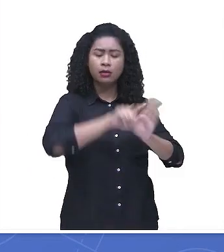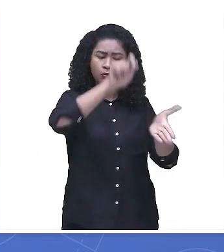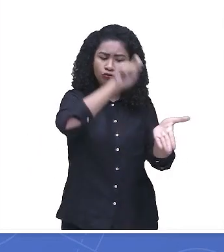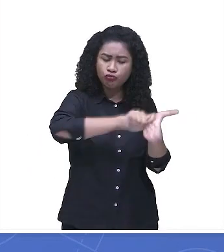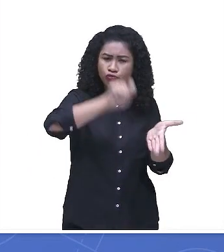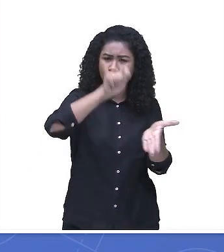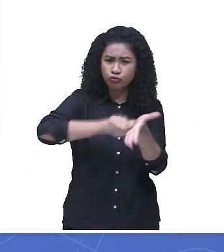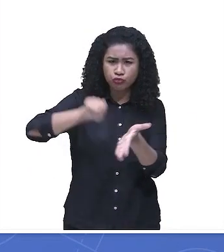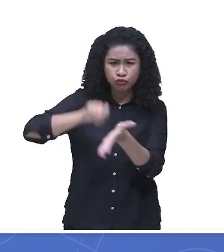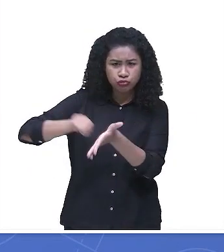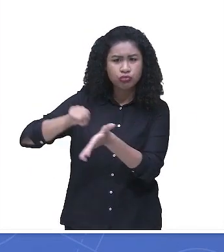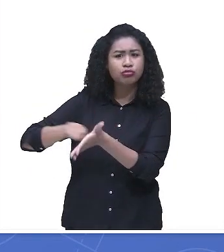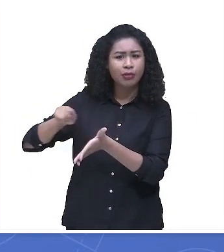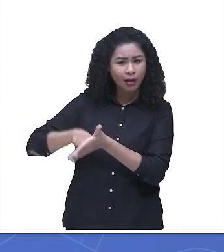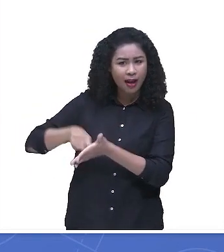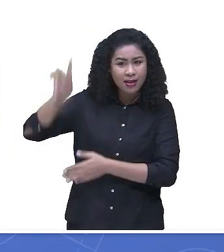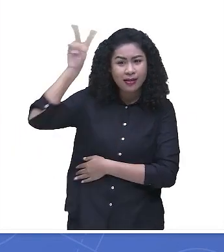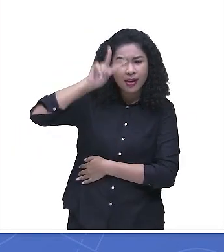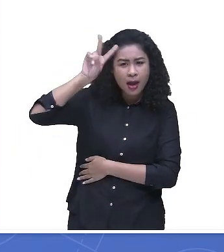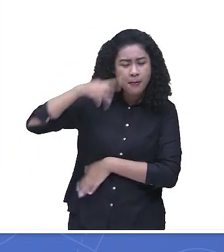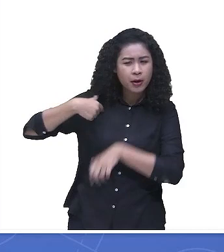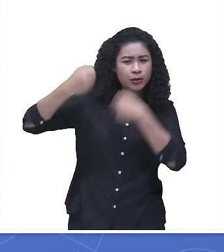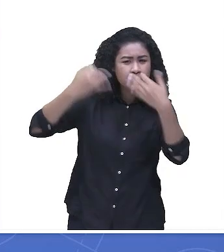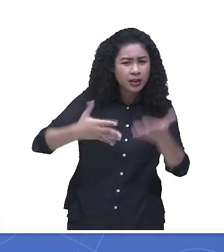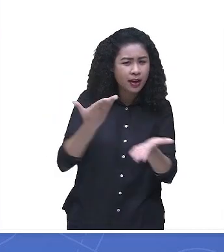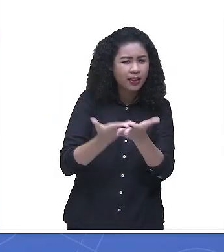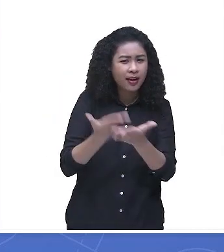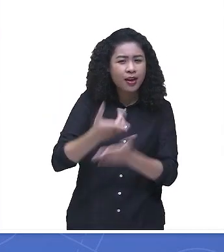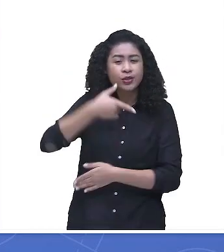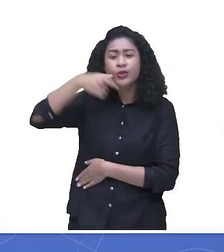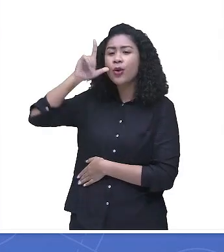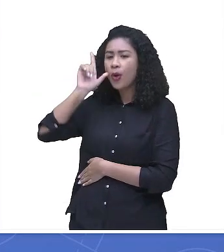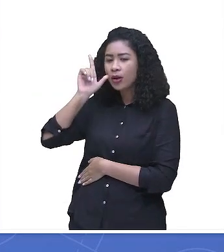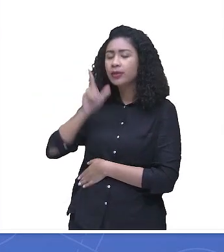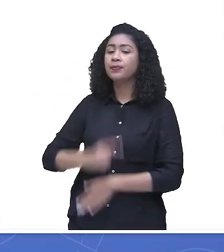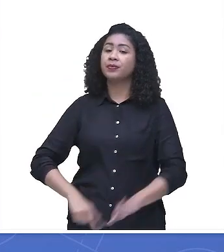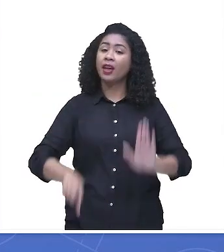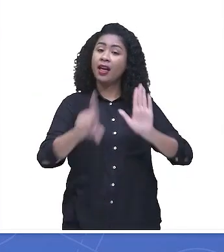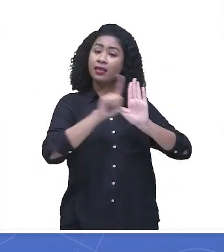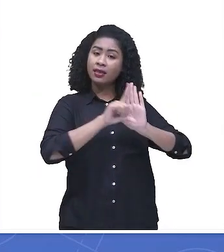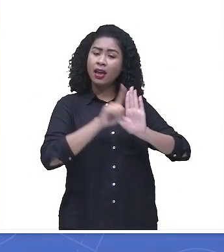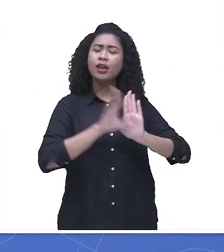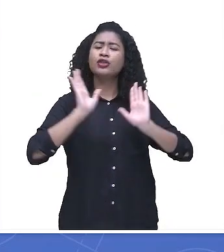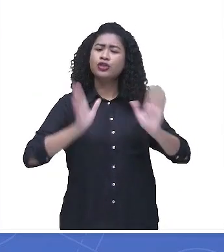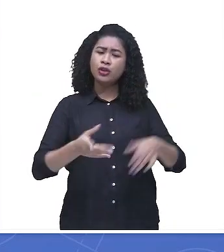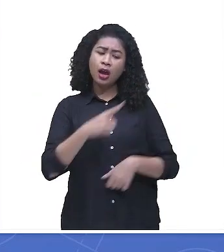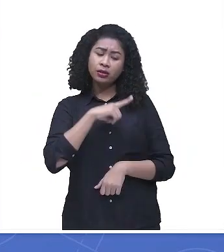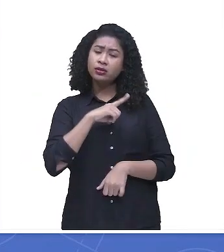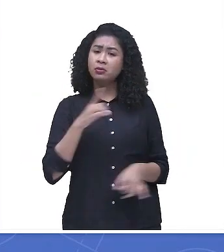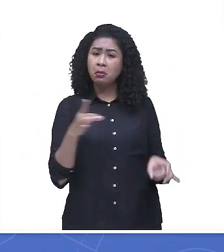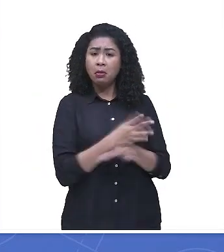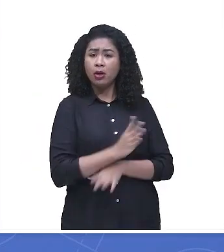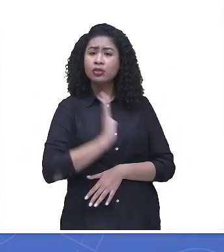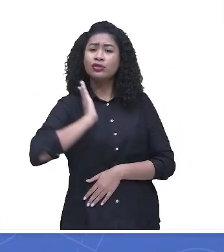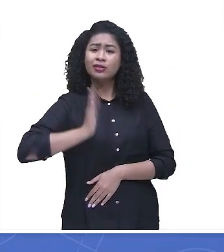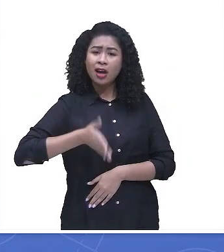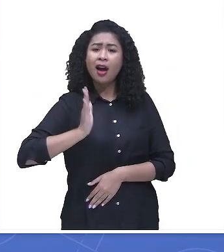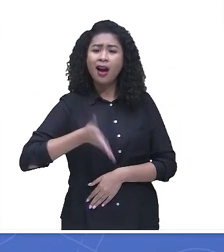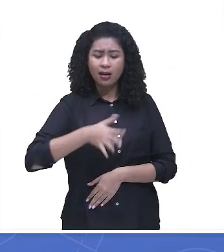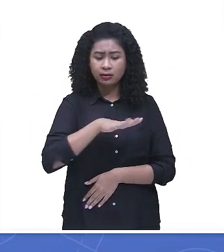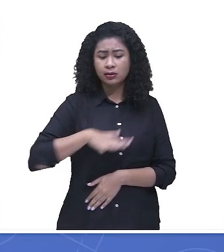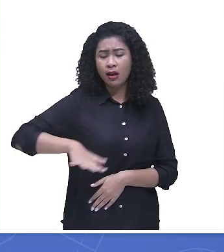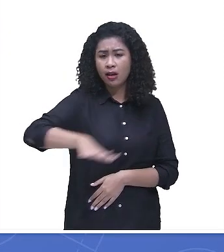escritas. Vocês lembram que eu disse a vocês na aula de ontem o seguinte, que as leis, elas já existiam, inclusive até mesmo ali nessa